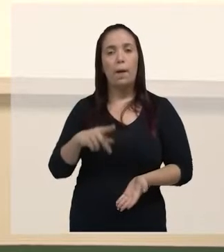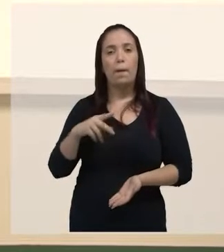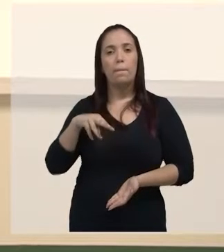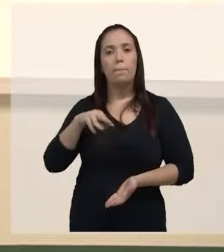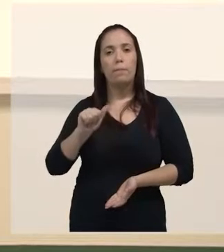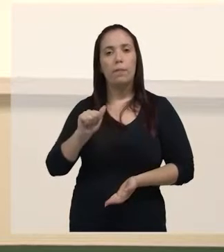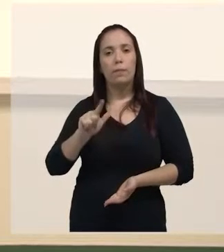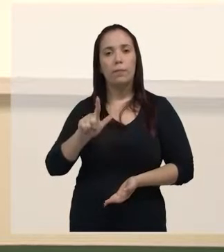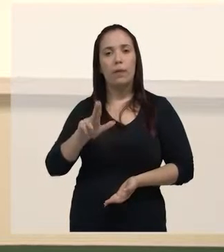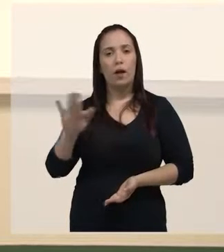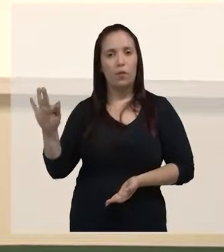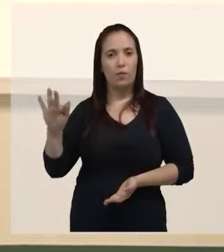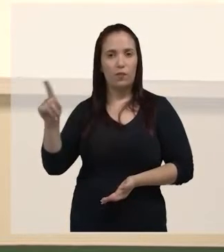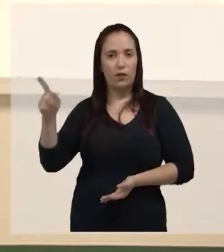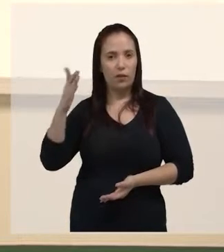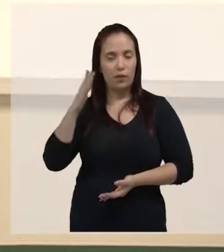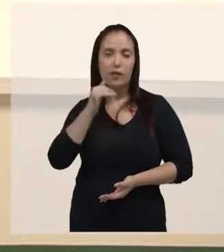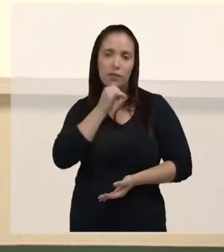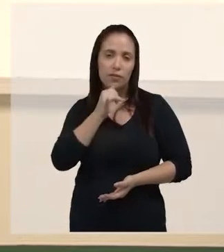Pronto, que eles nunca serão punidos.